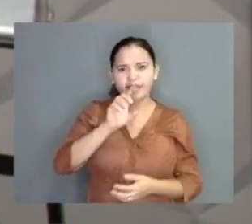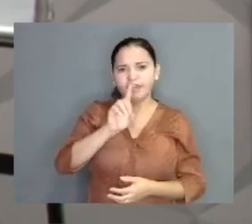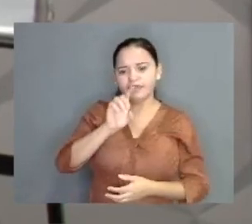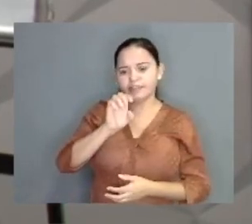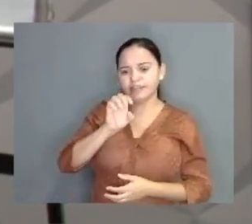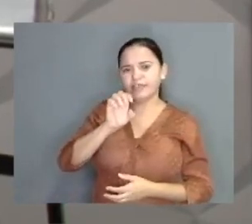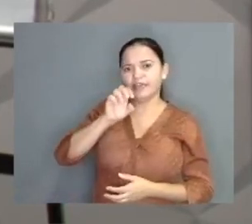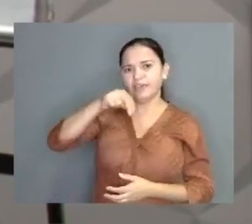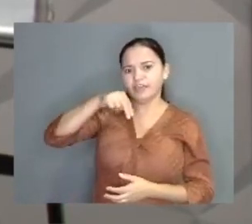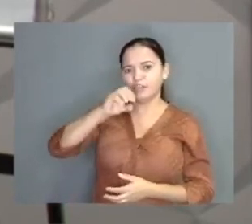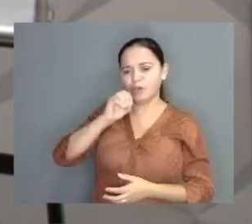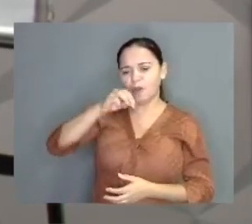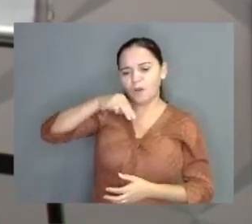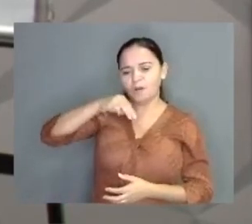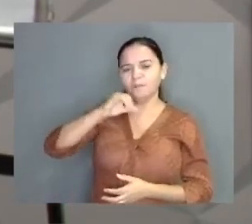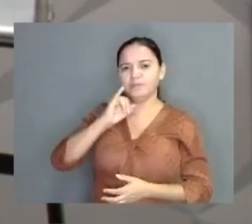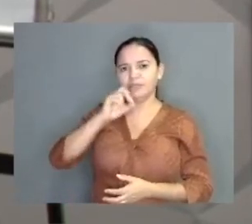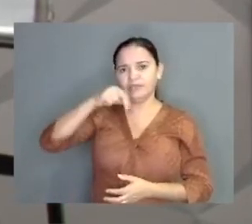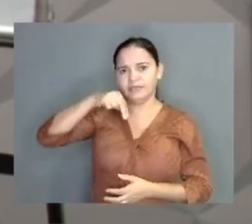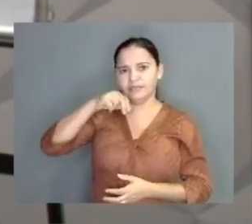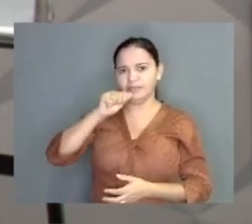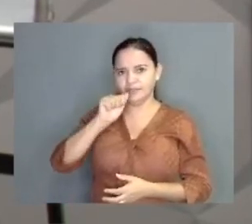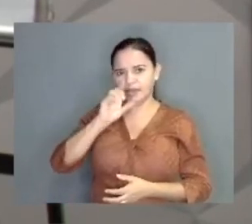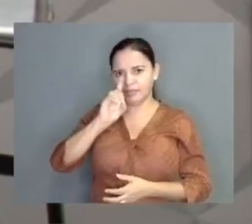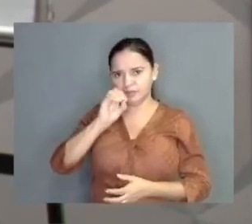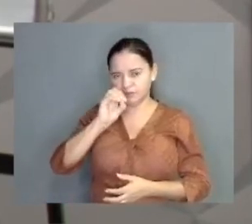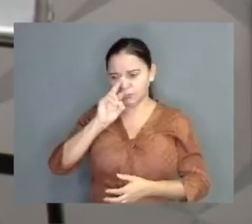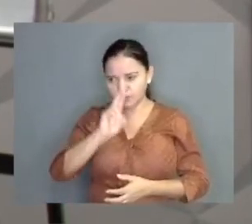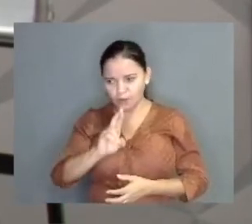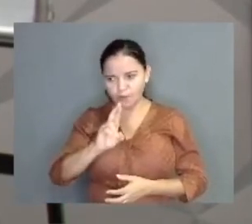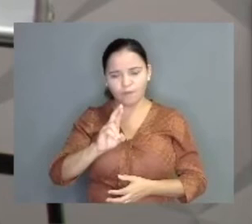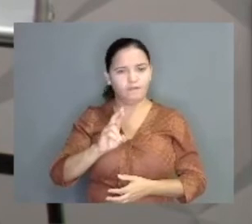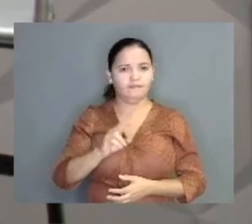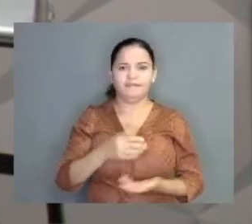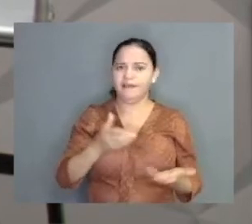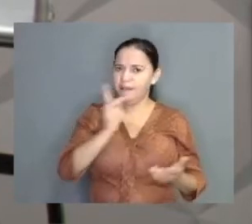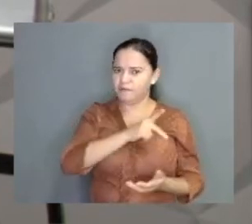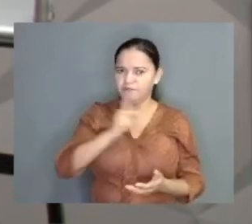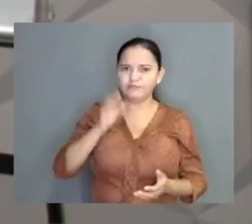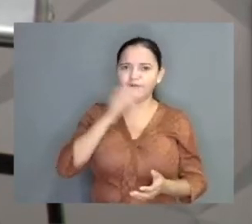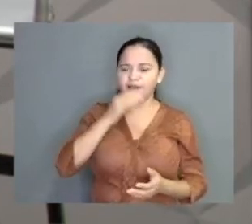professor, inverta logo isso. Tá bom, eu sei. Ó.